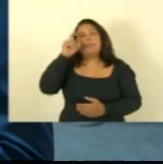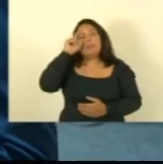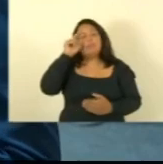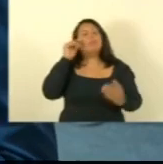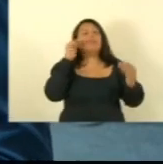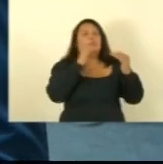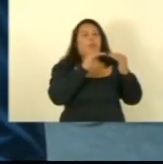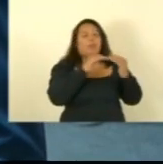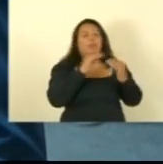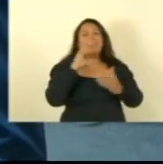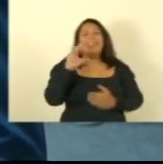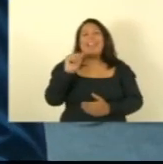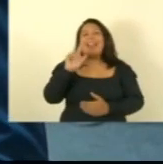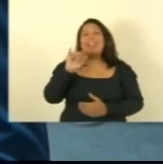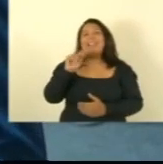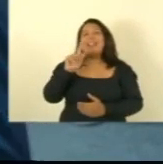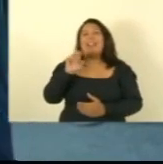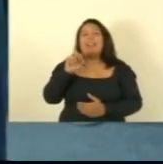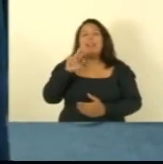com o relator. Deputado Calegari.